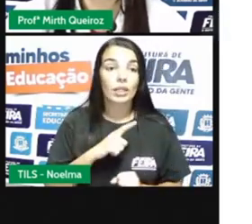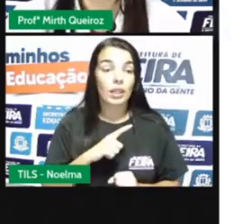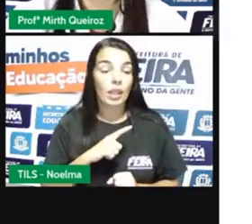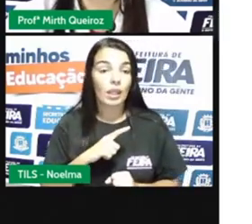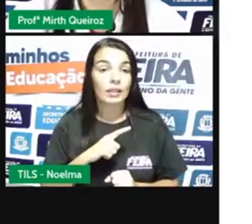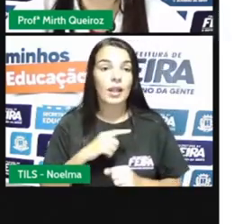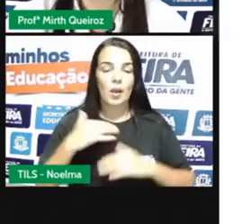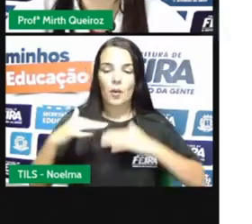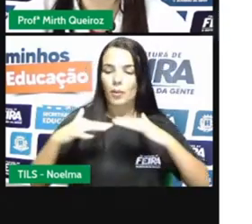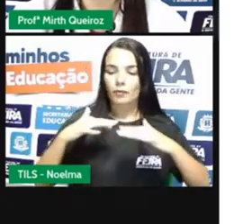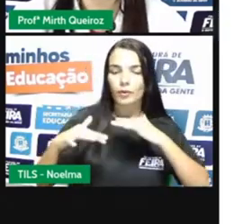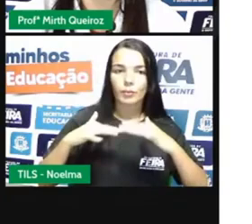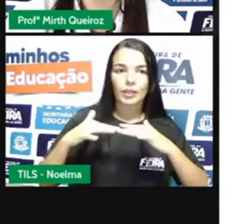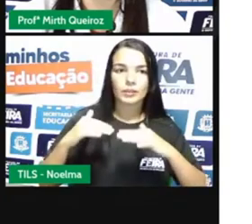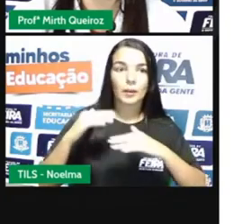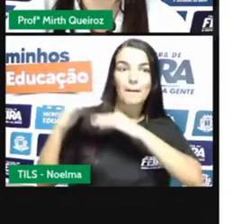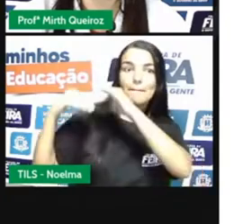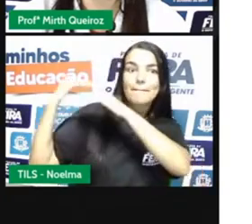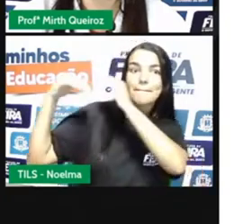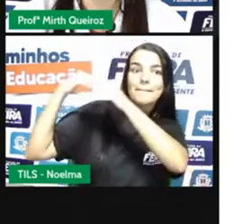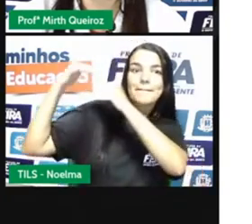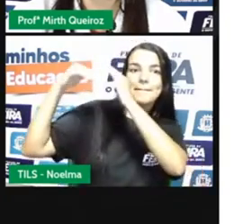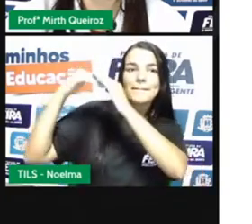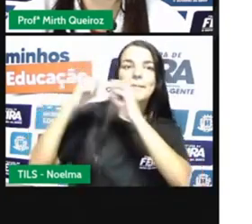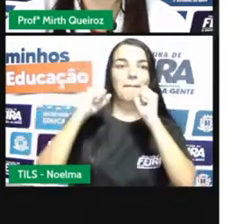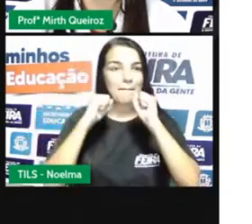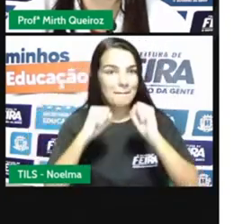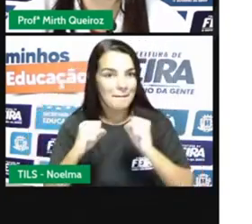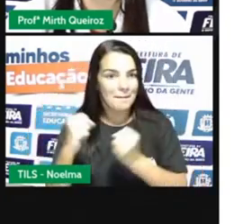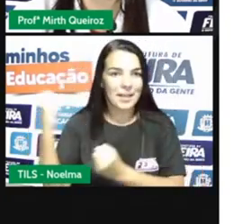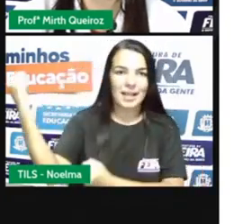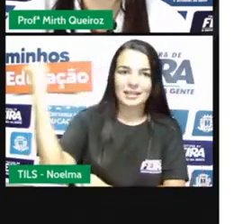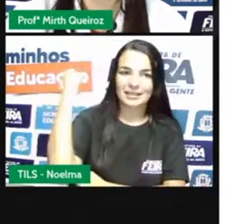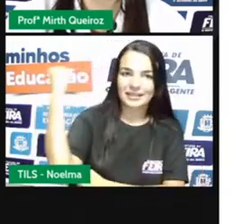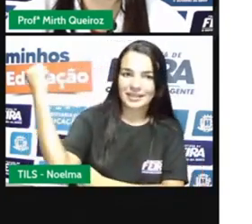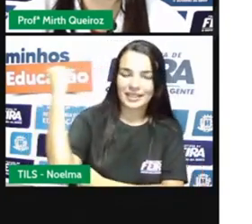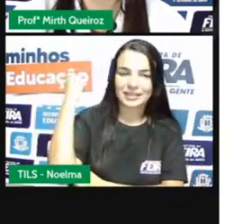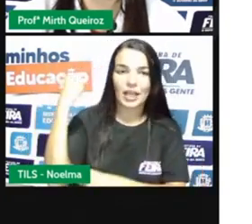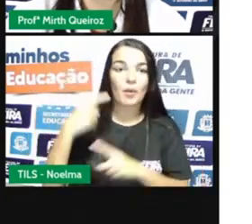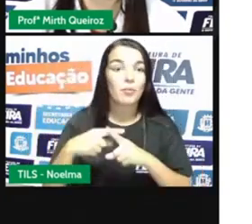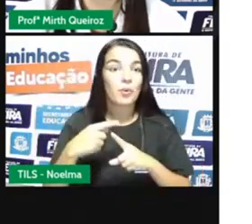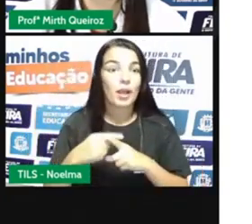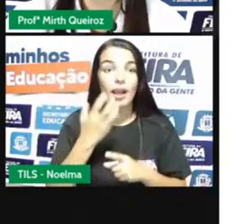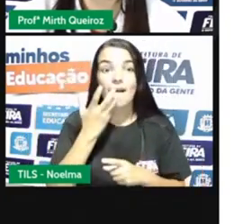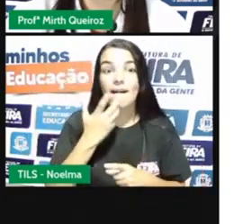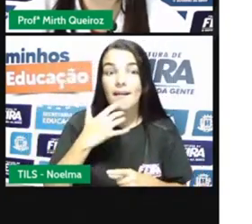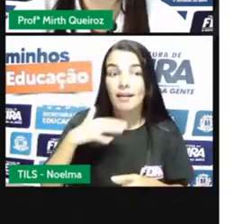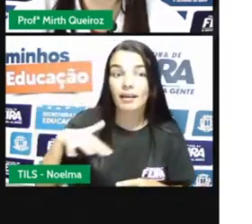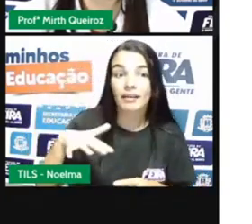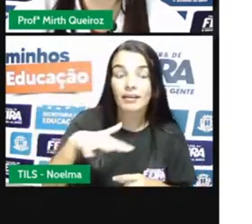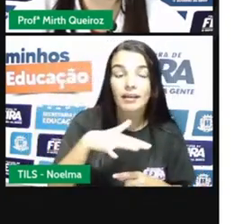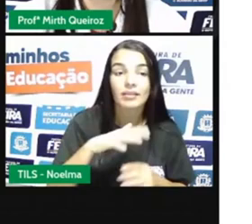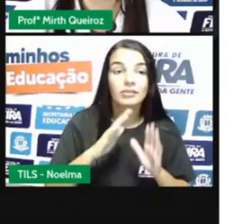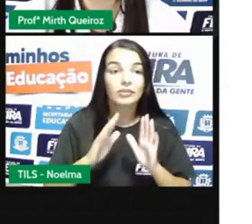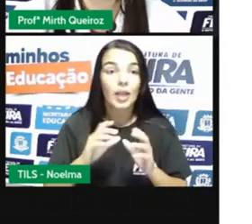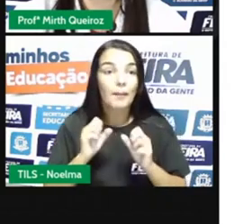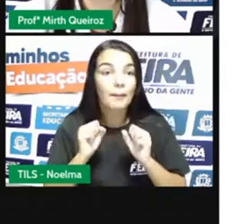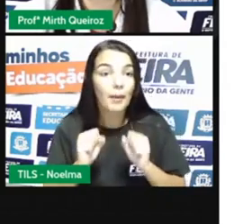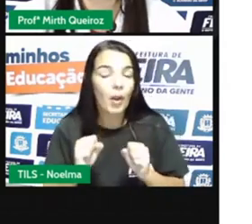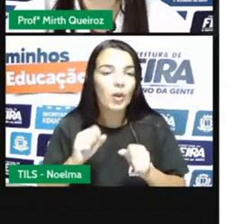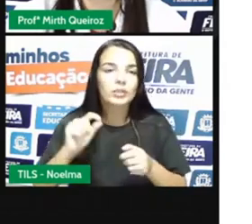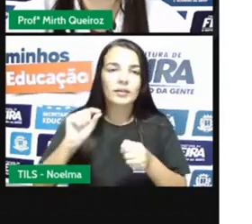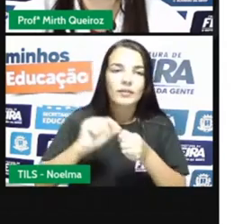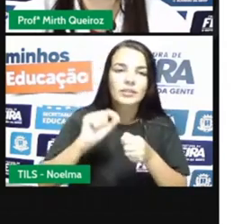amadurecimento necessário para a prática de exercícios físicos. A criança já está mais apta a entrar numa escolinha